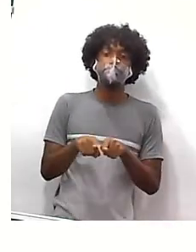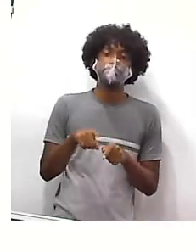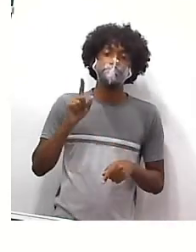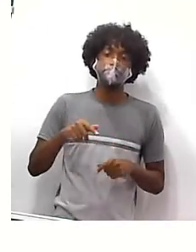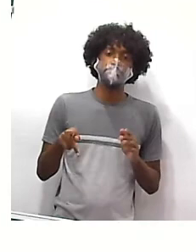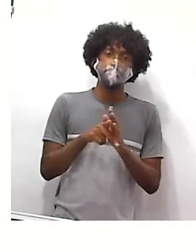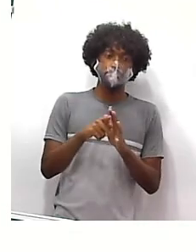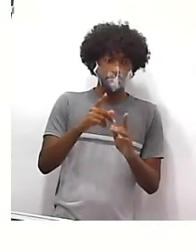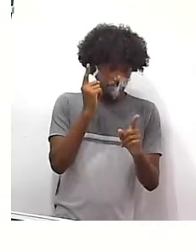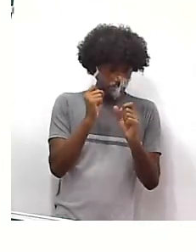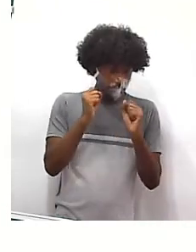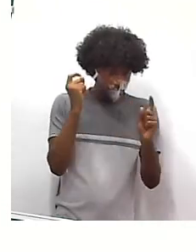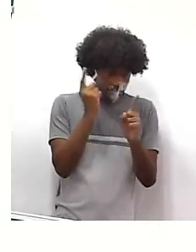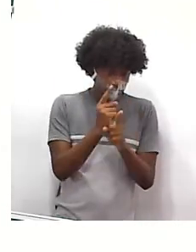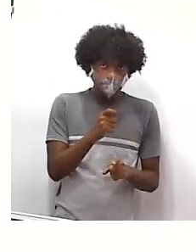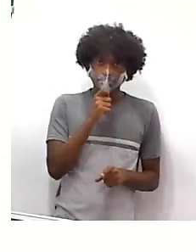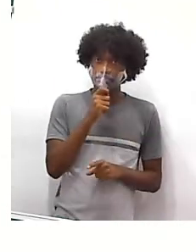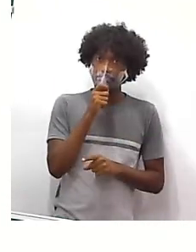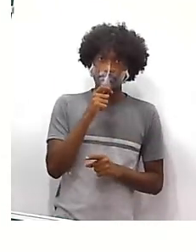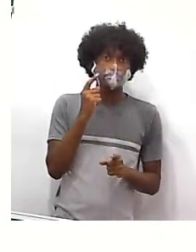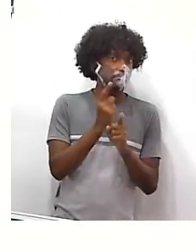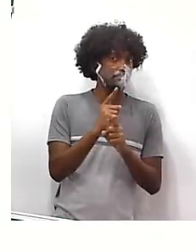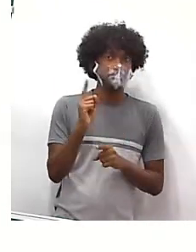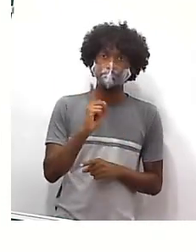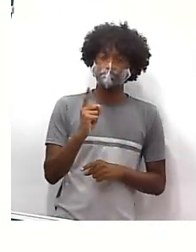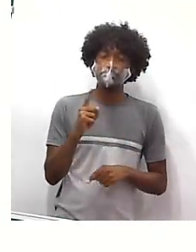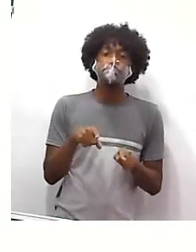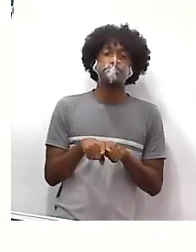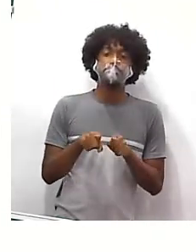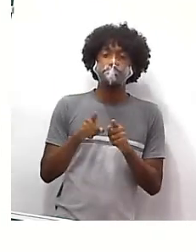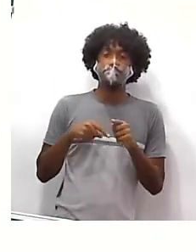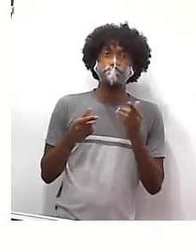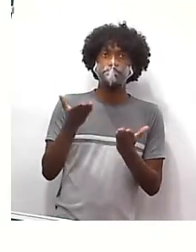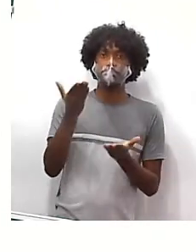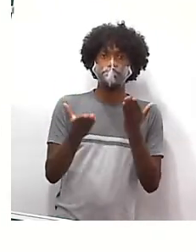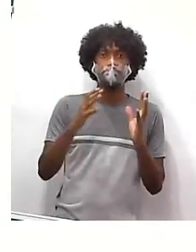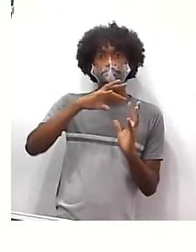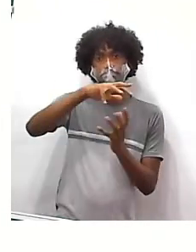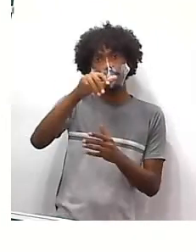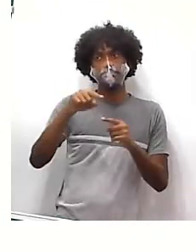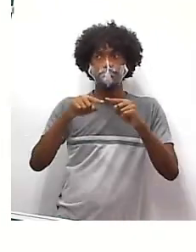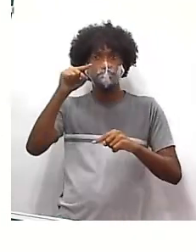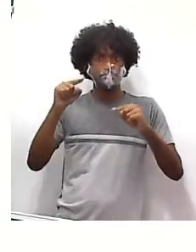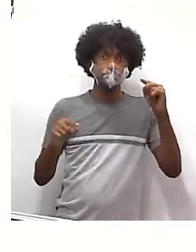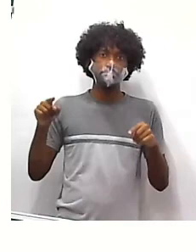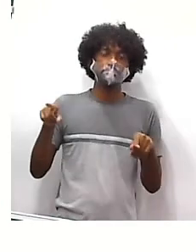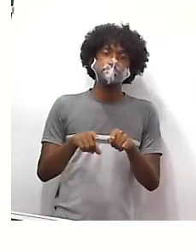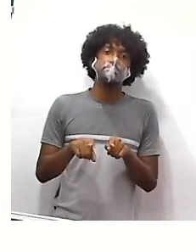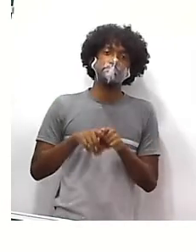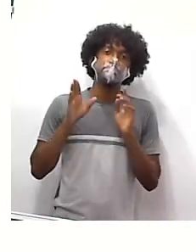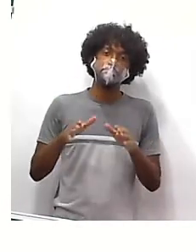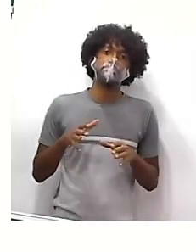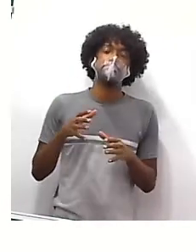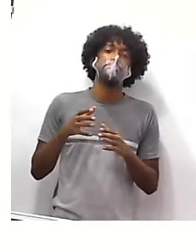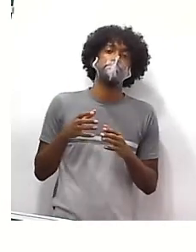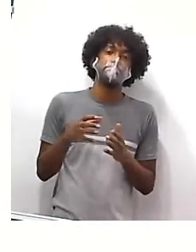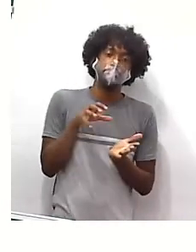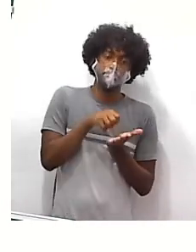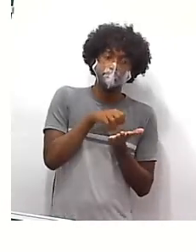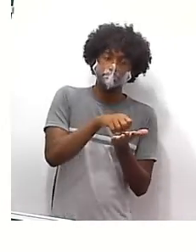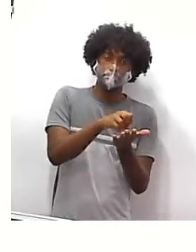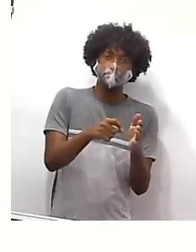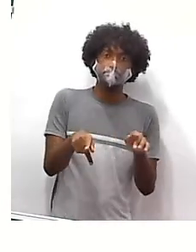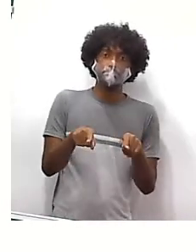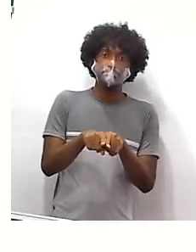foram descobertas. Atua na regulação do clima do mundo, armazena bilhões de toneladas